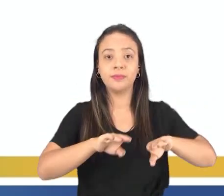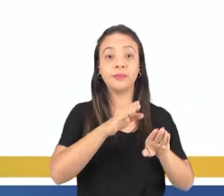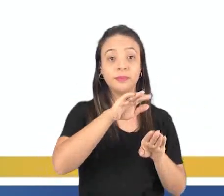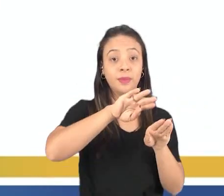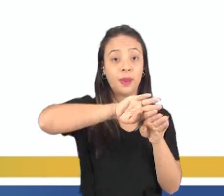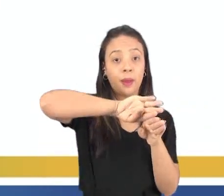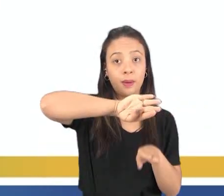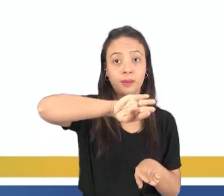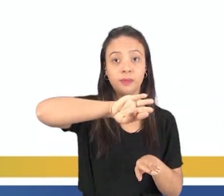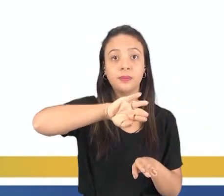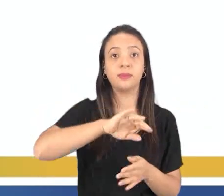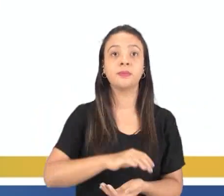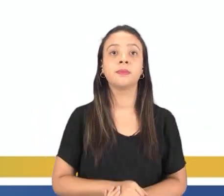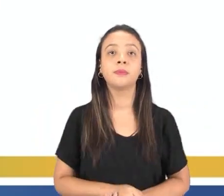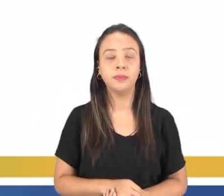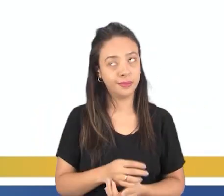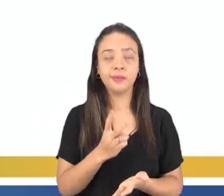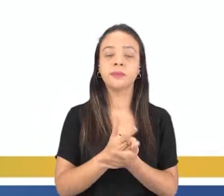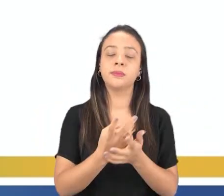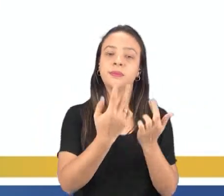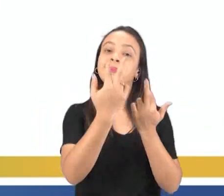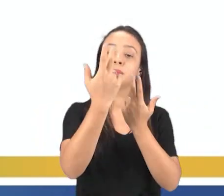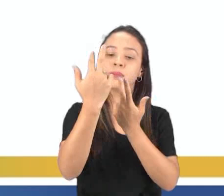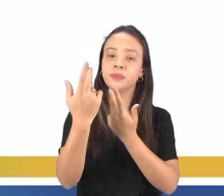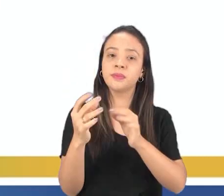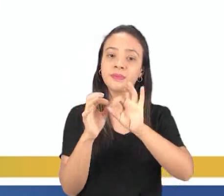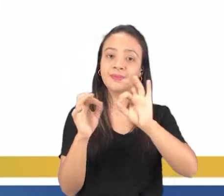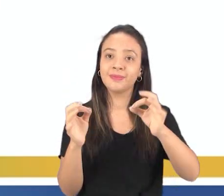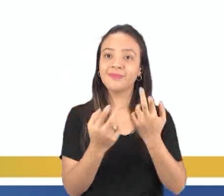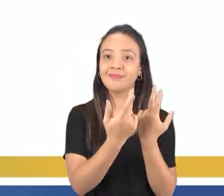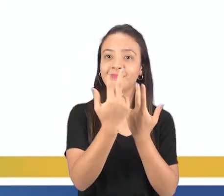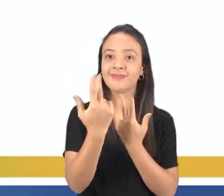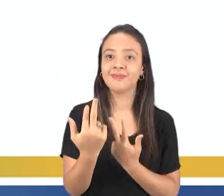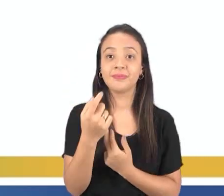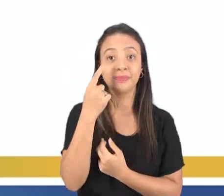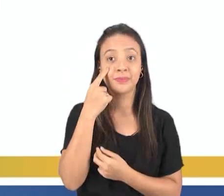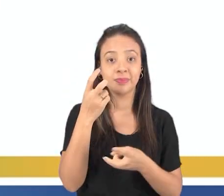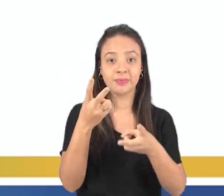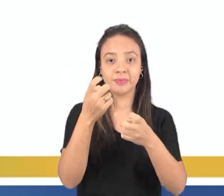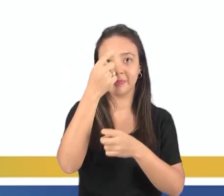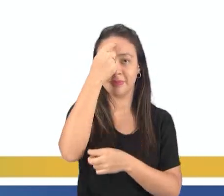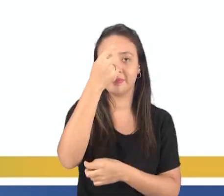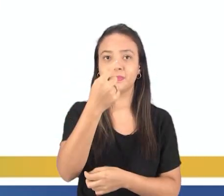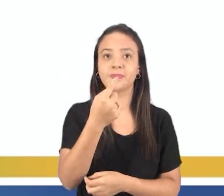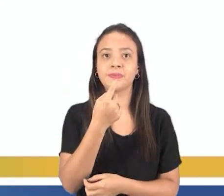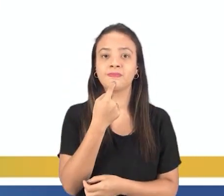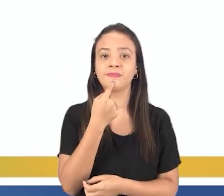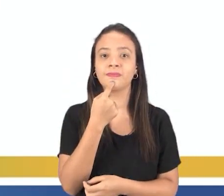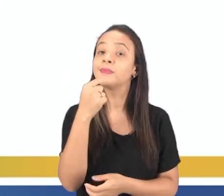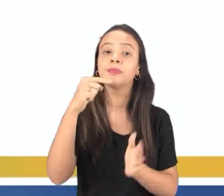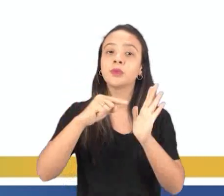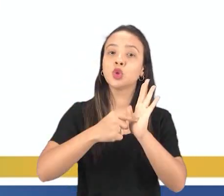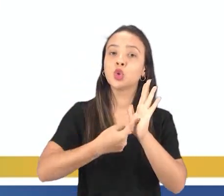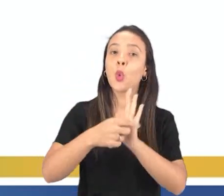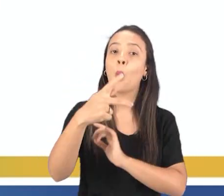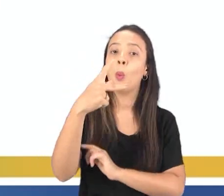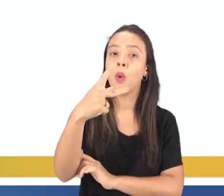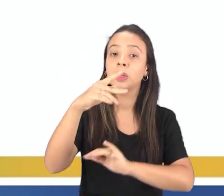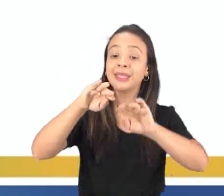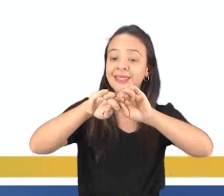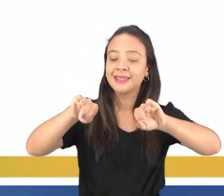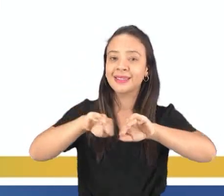em segmentos congruentes eles terão a mesma medida Observe a figura esse ponto dividiu as diagonais